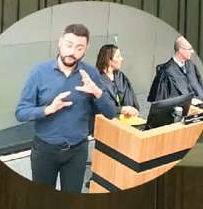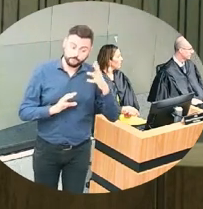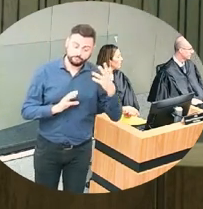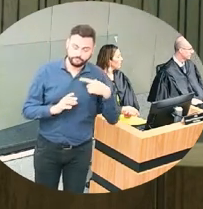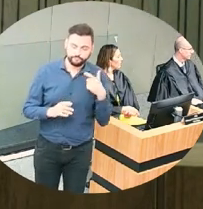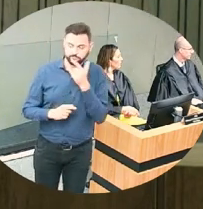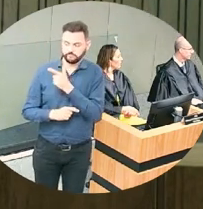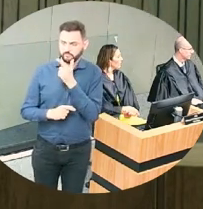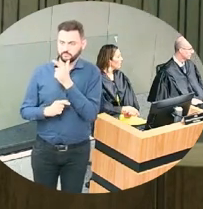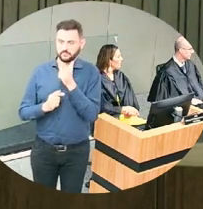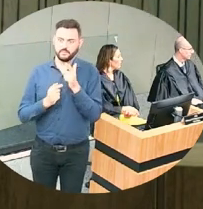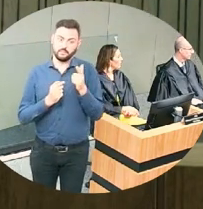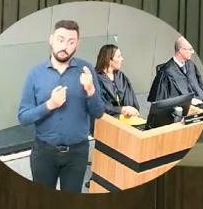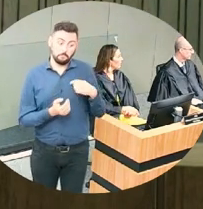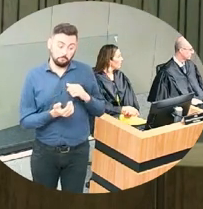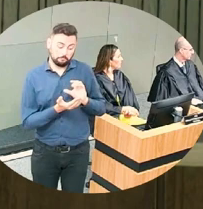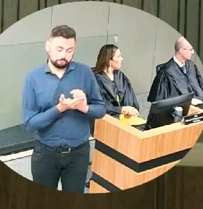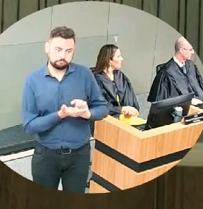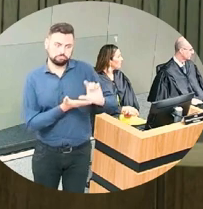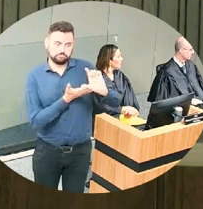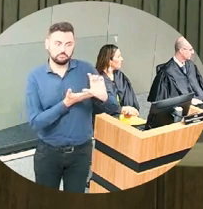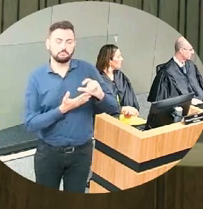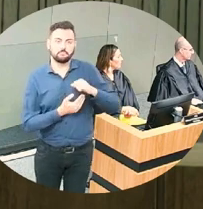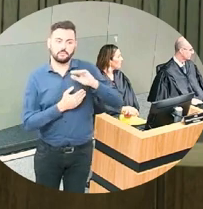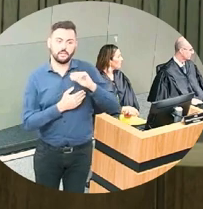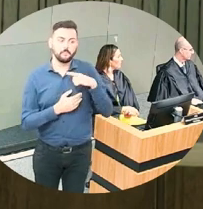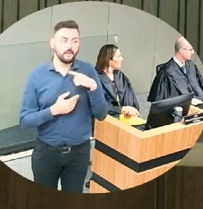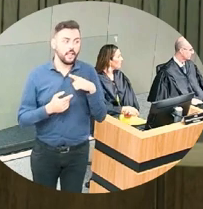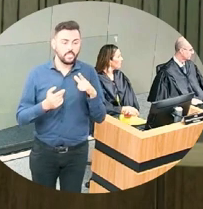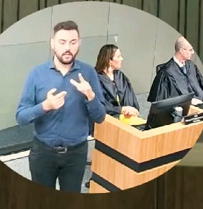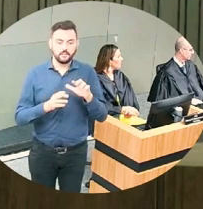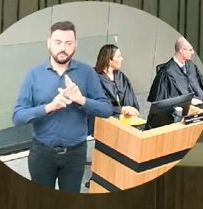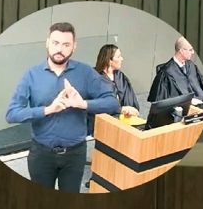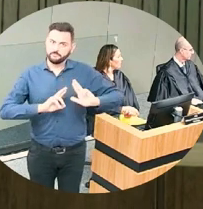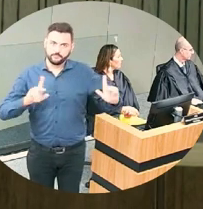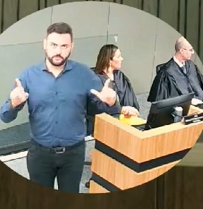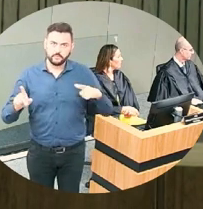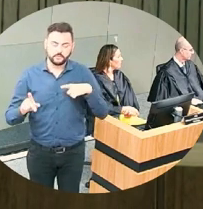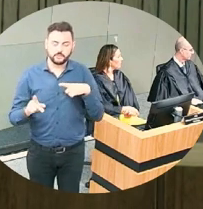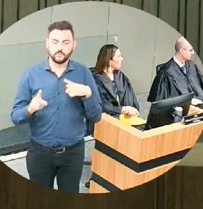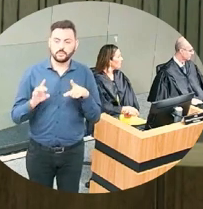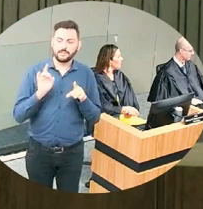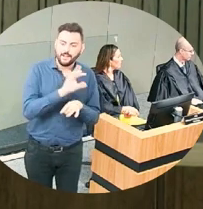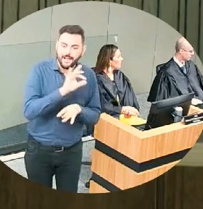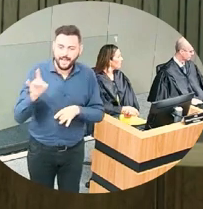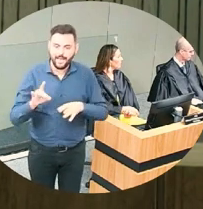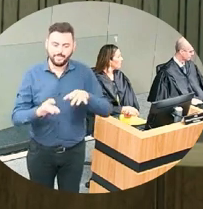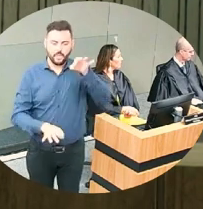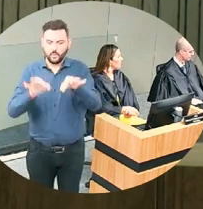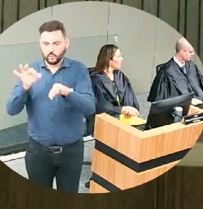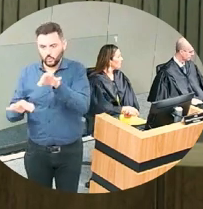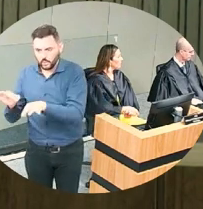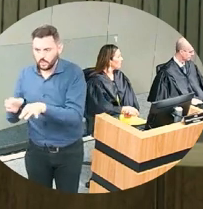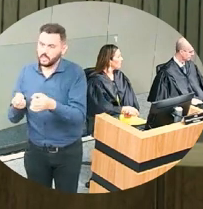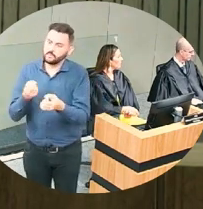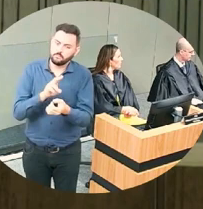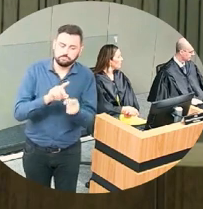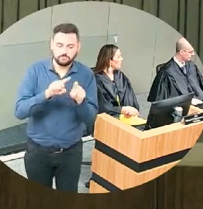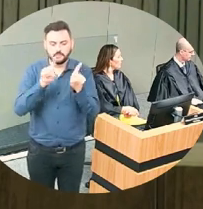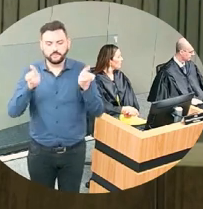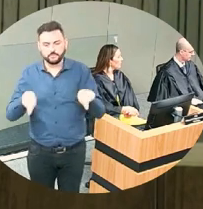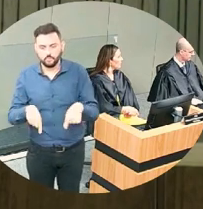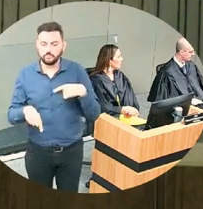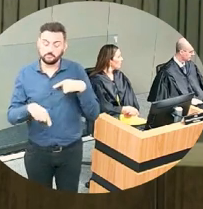de modo que todos tivessem uma duração razoável do processo e todos os juízes e servidores tivessem sem a mesma carga de